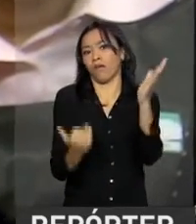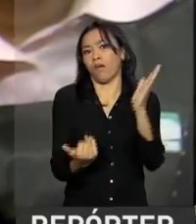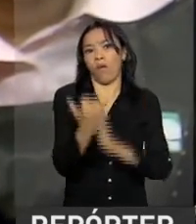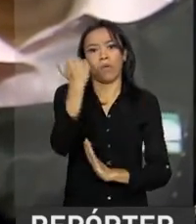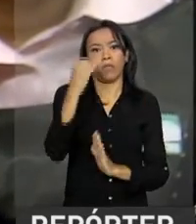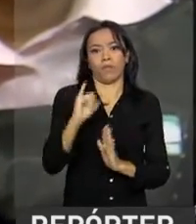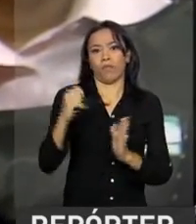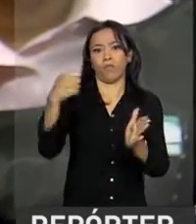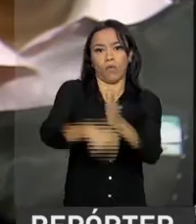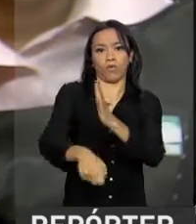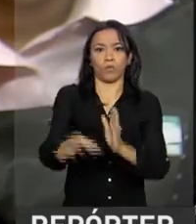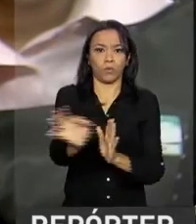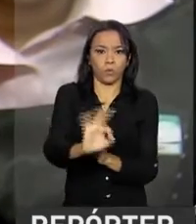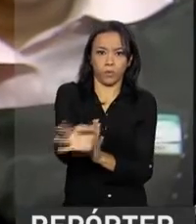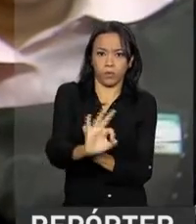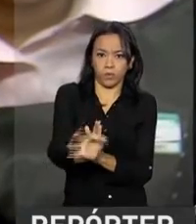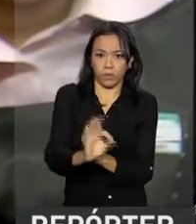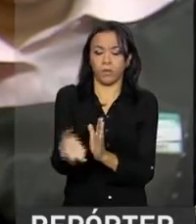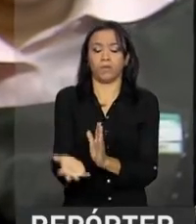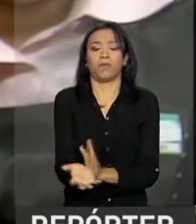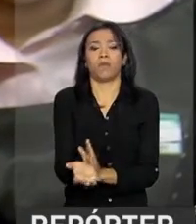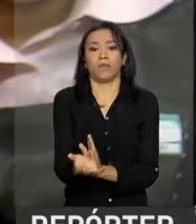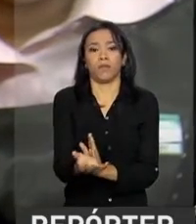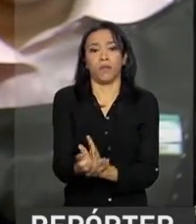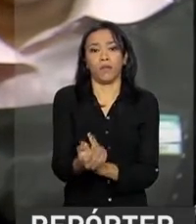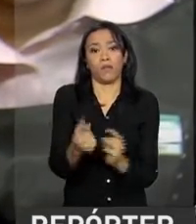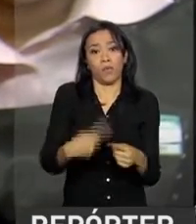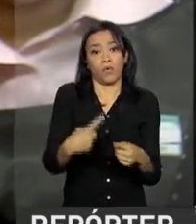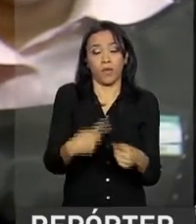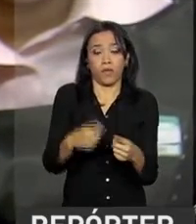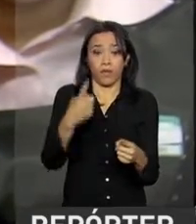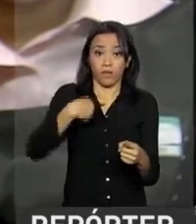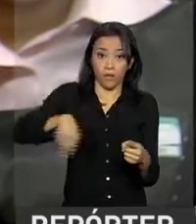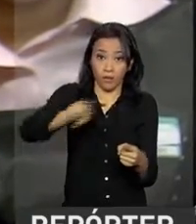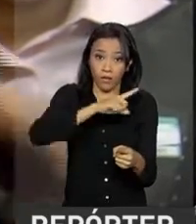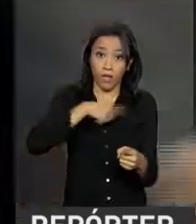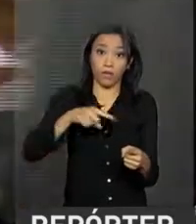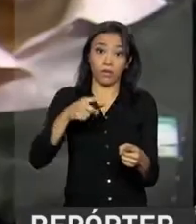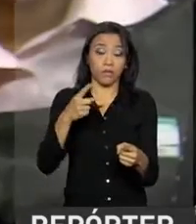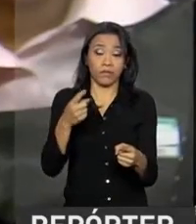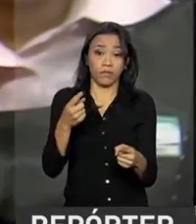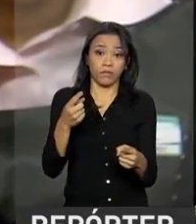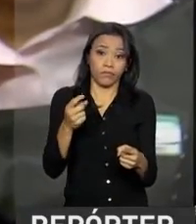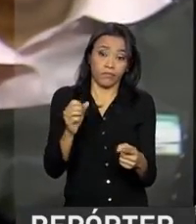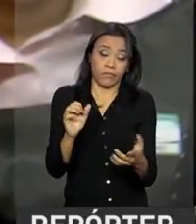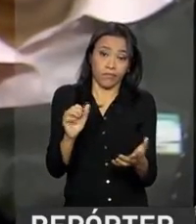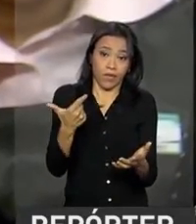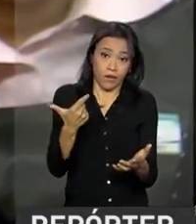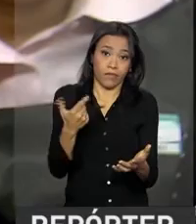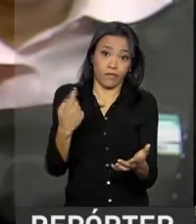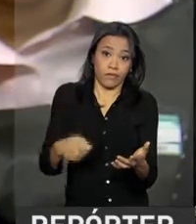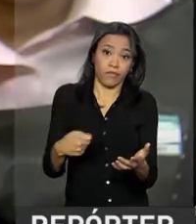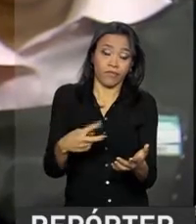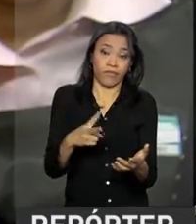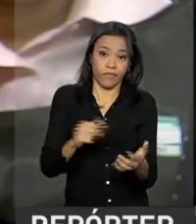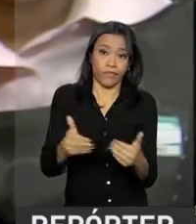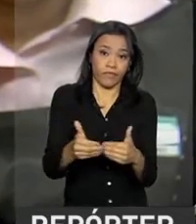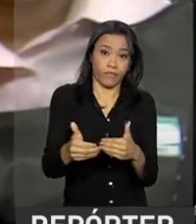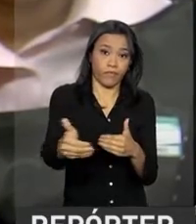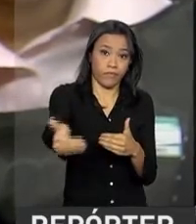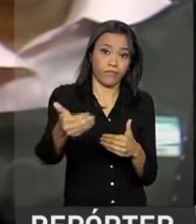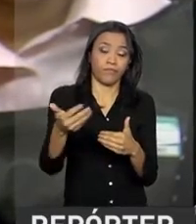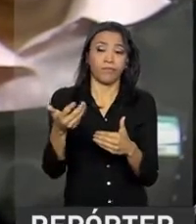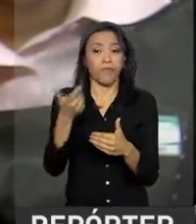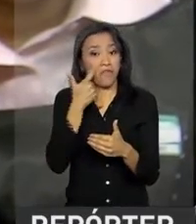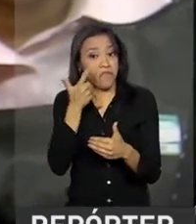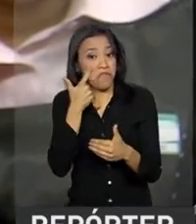fato, uma absoluta prioridade e necessidade de se aumentar impostos, claramente teremos condições de